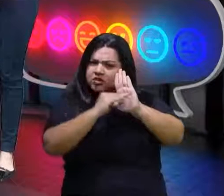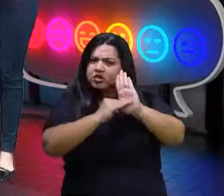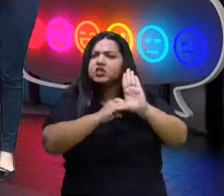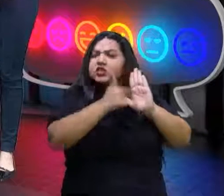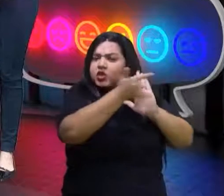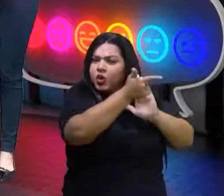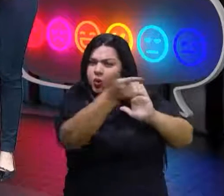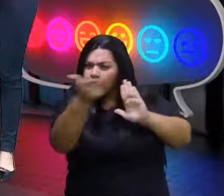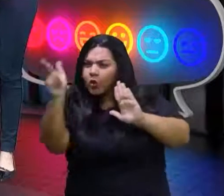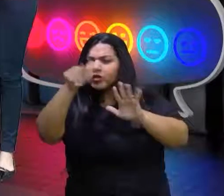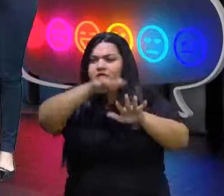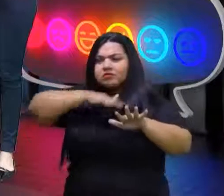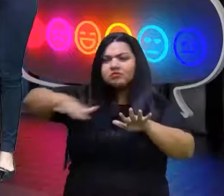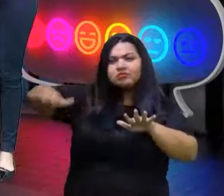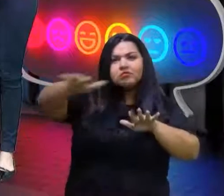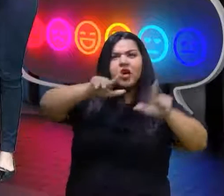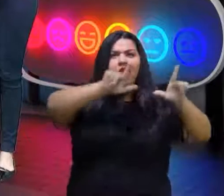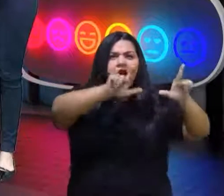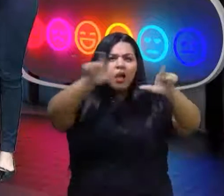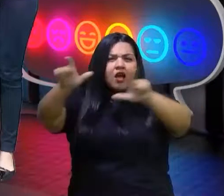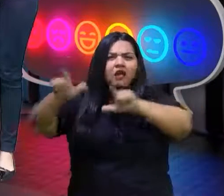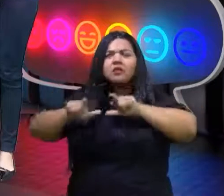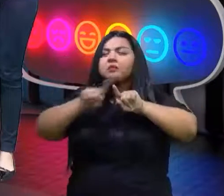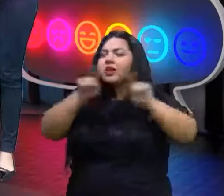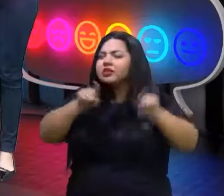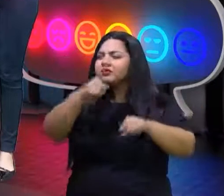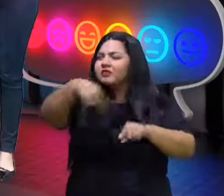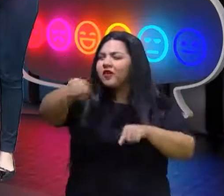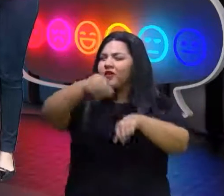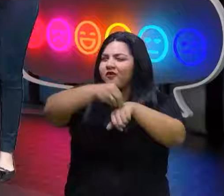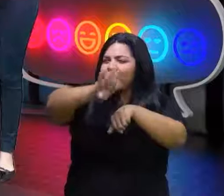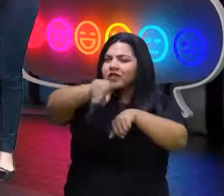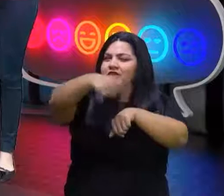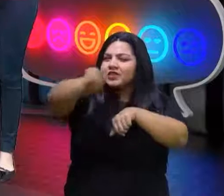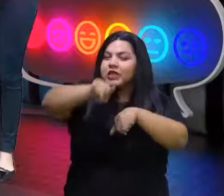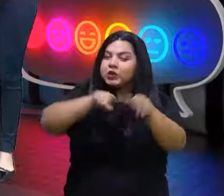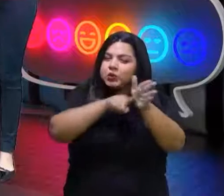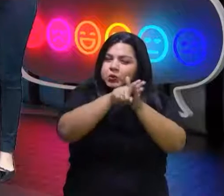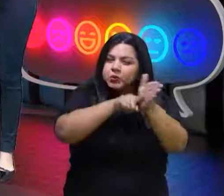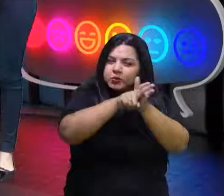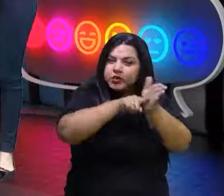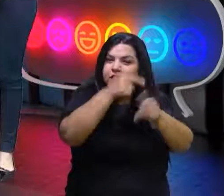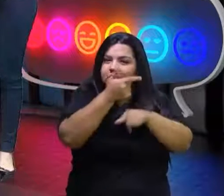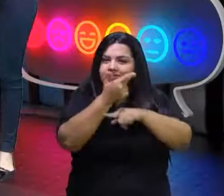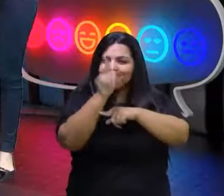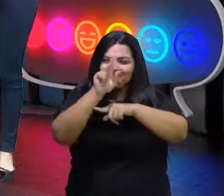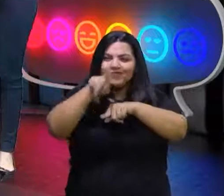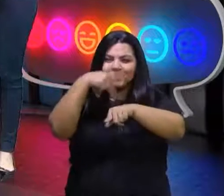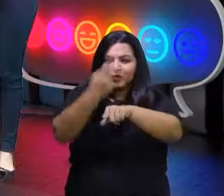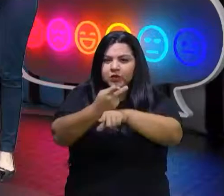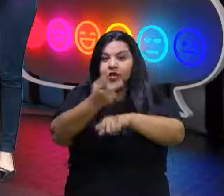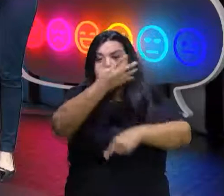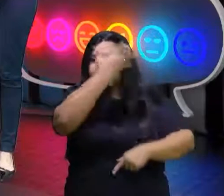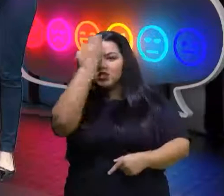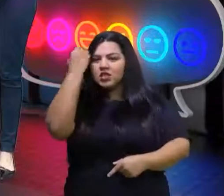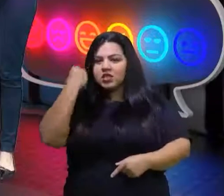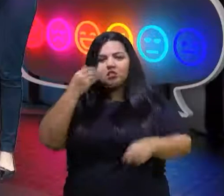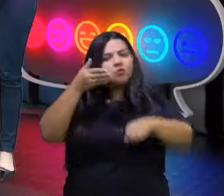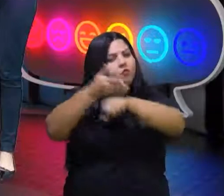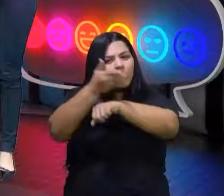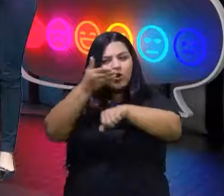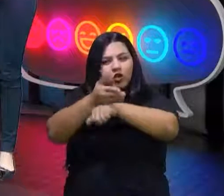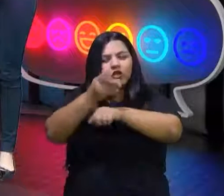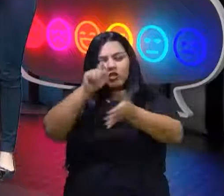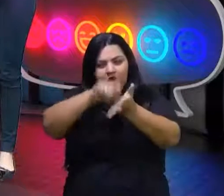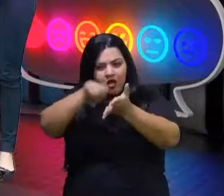existiam outras paisagens também, e aí fica a curiosidade para vocês pesquisarem depois, tá bom? Não esqueçam,